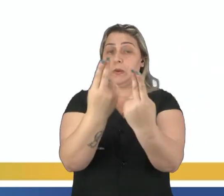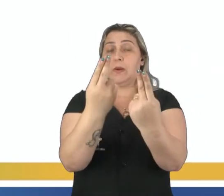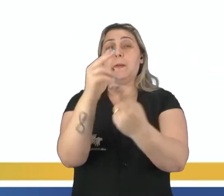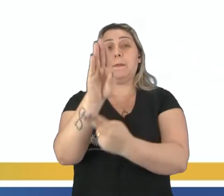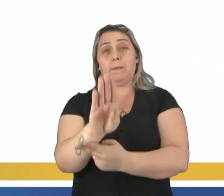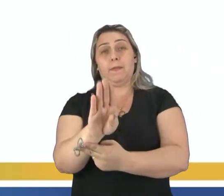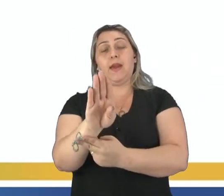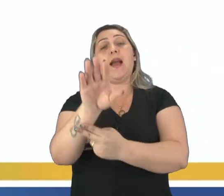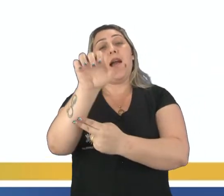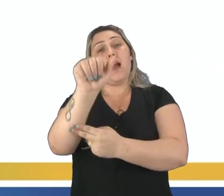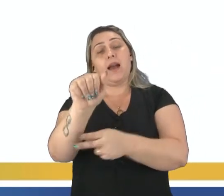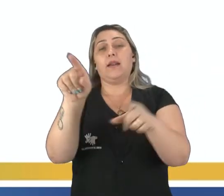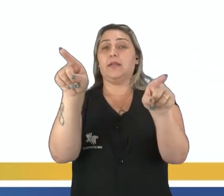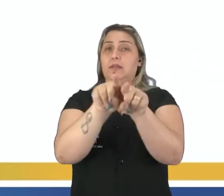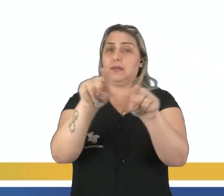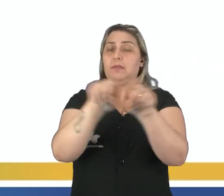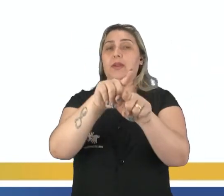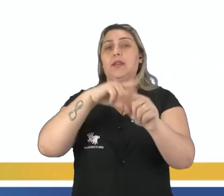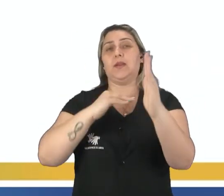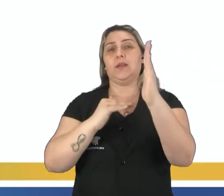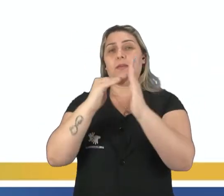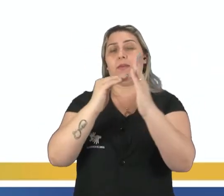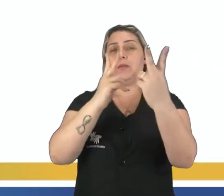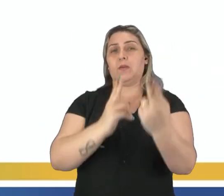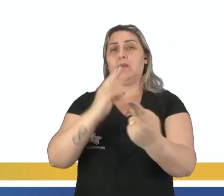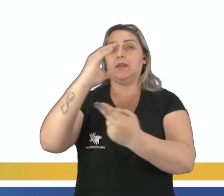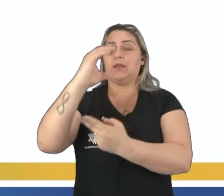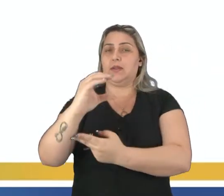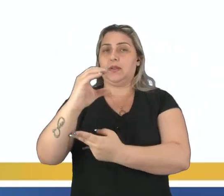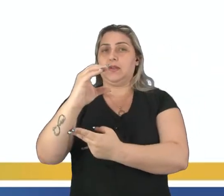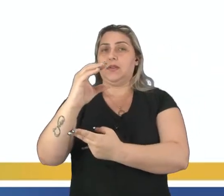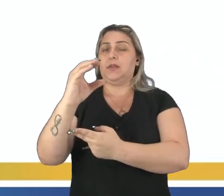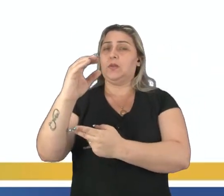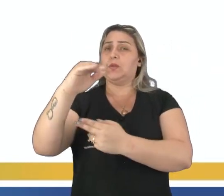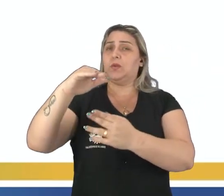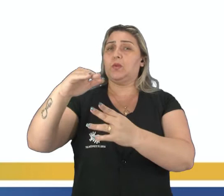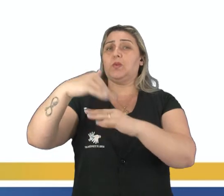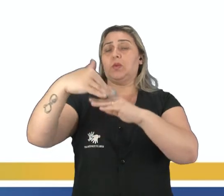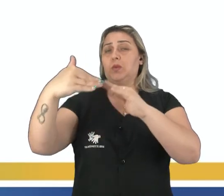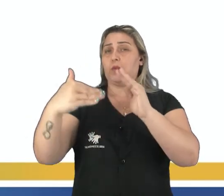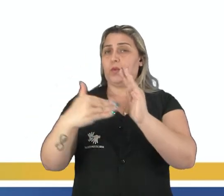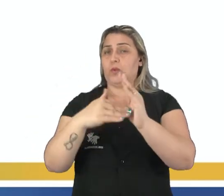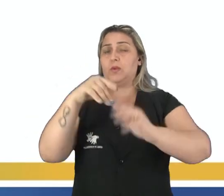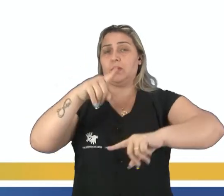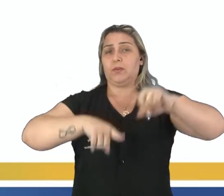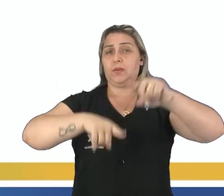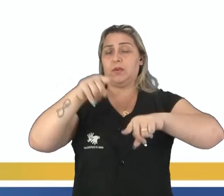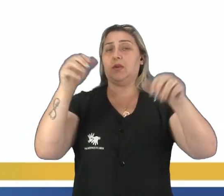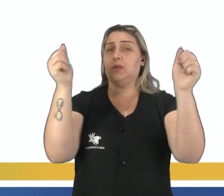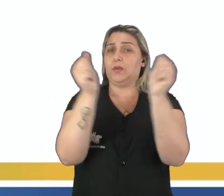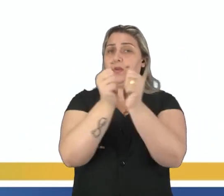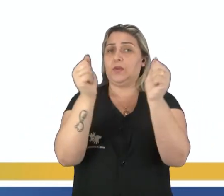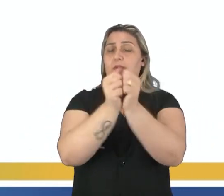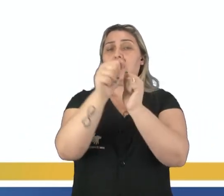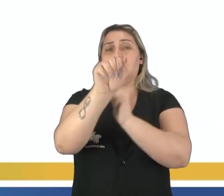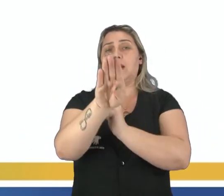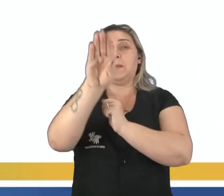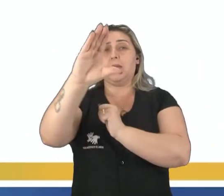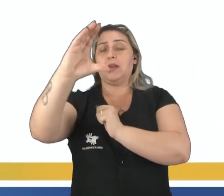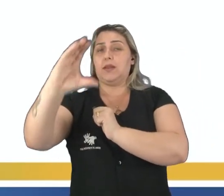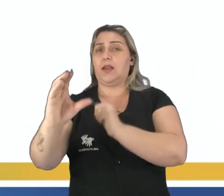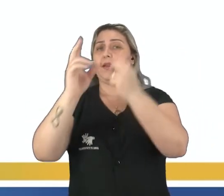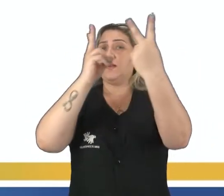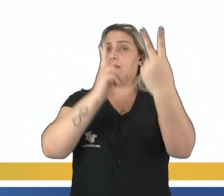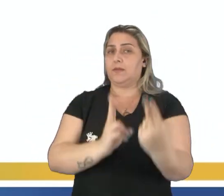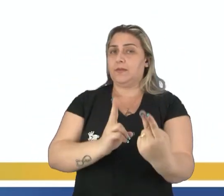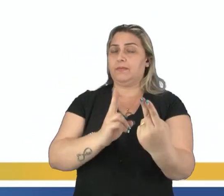B, então A também vai ter uma temperatura igual a C, de modo que todos os corpos envolvidos ali, no caso A, B e